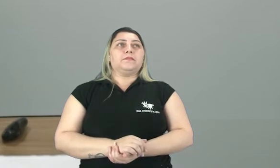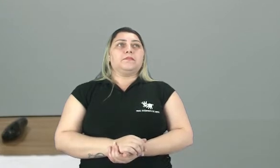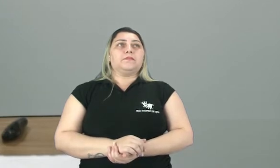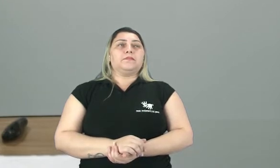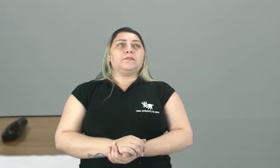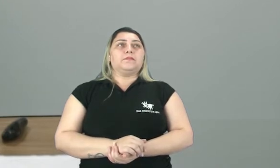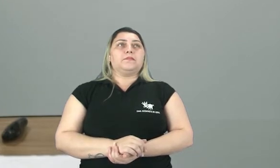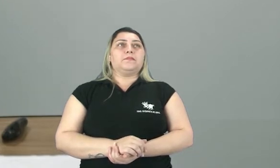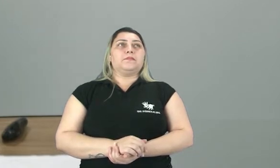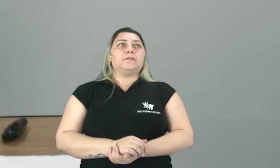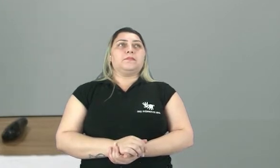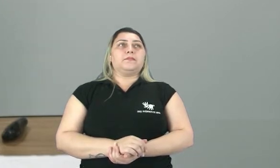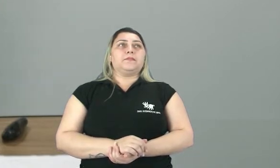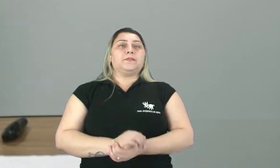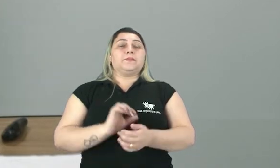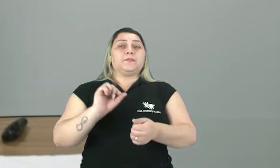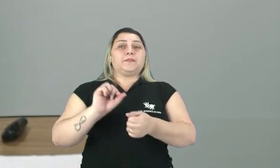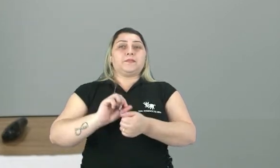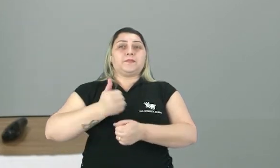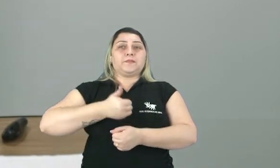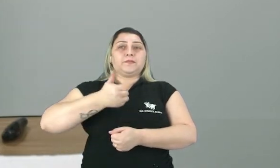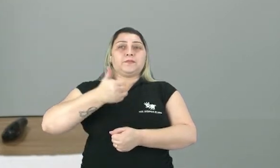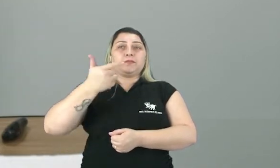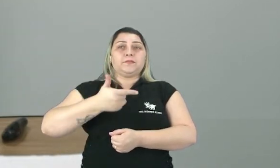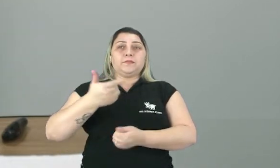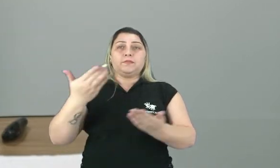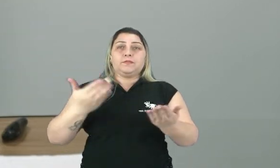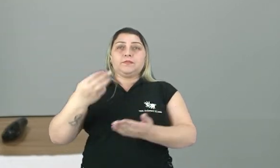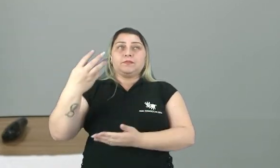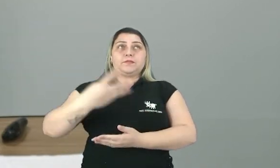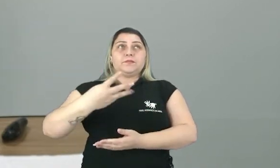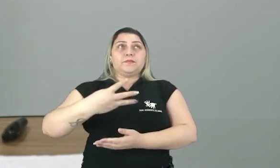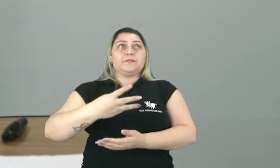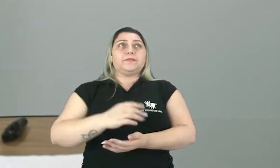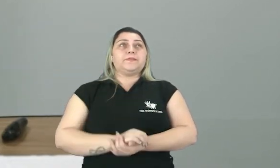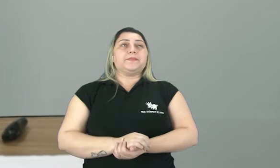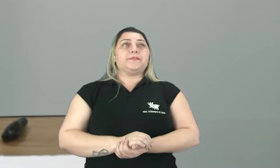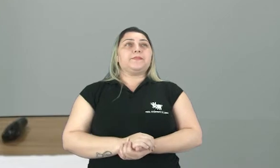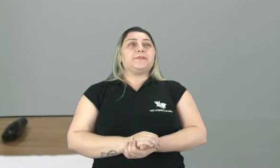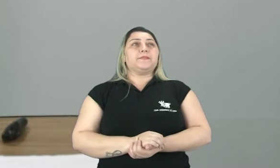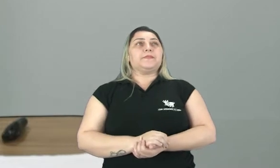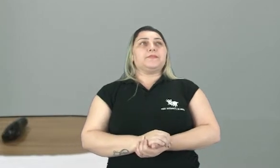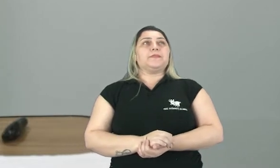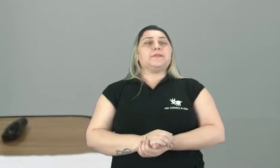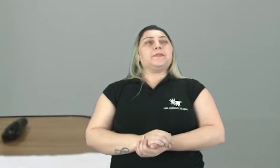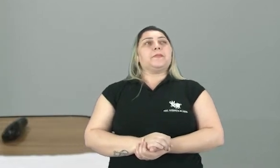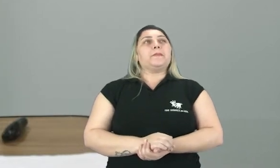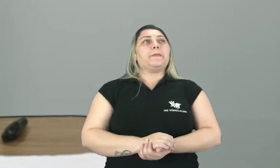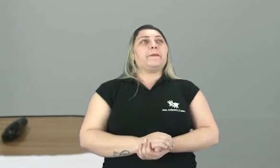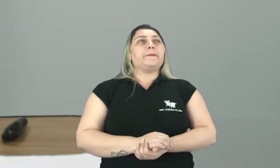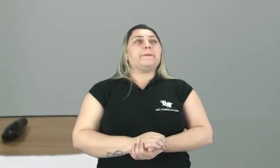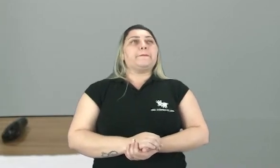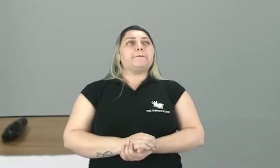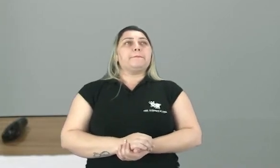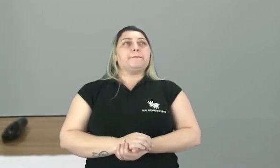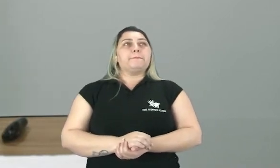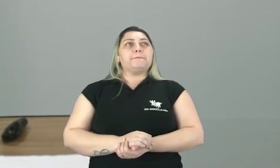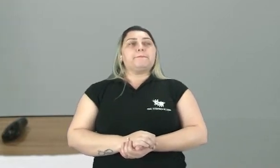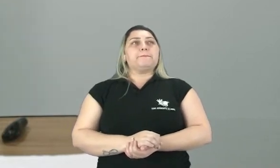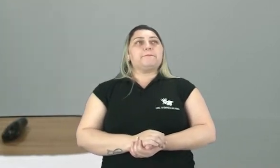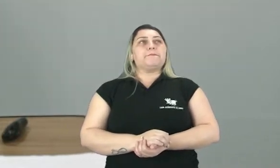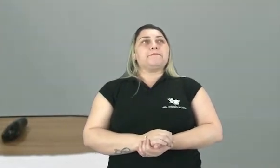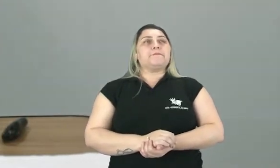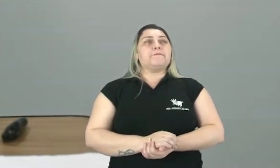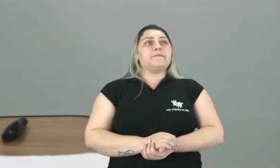concluir, nós fizemos a 1 e a 2, vamos para a questão 3 aí, tá? Olha só a